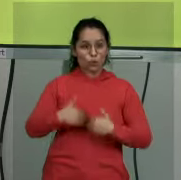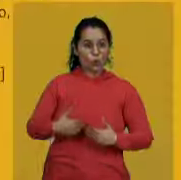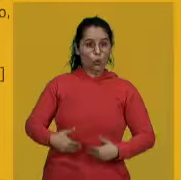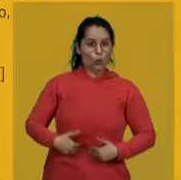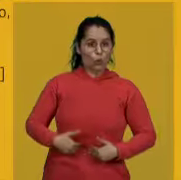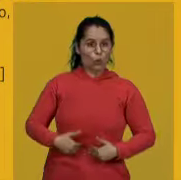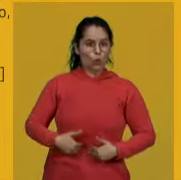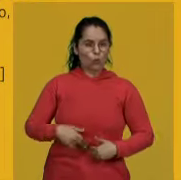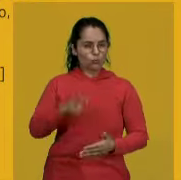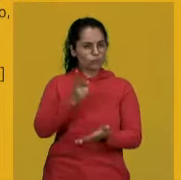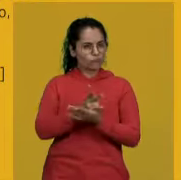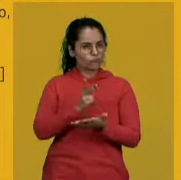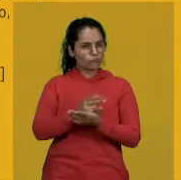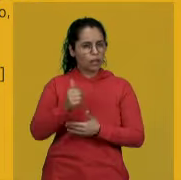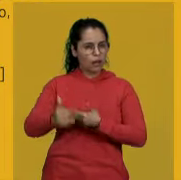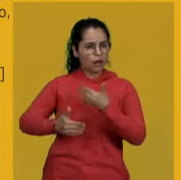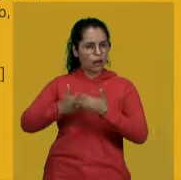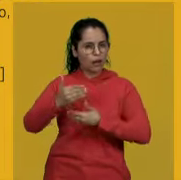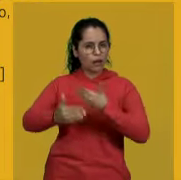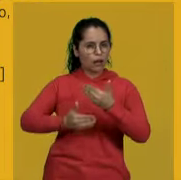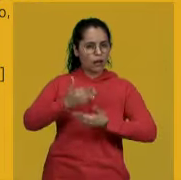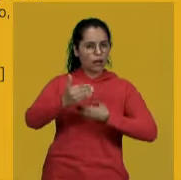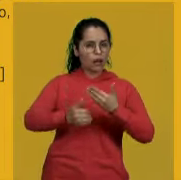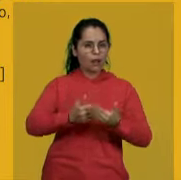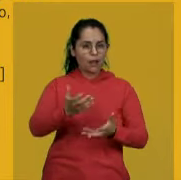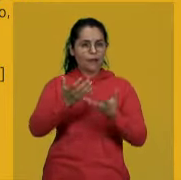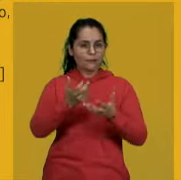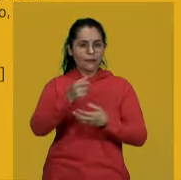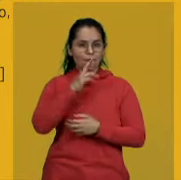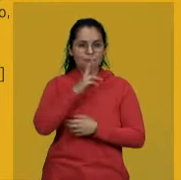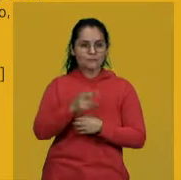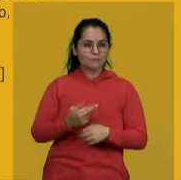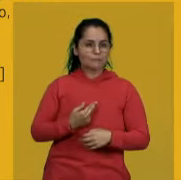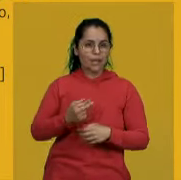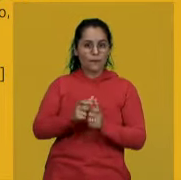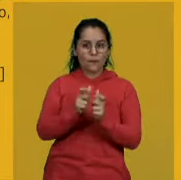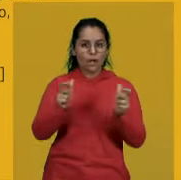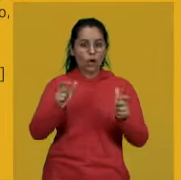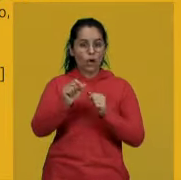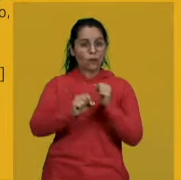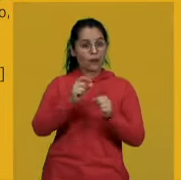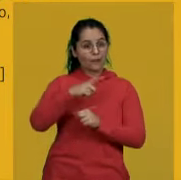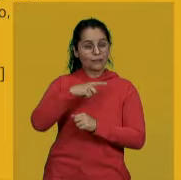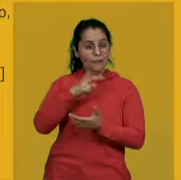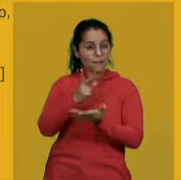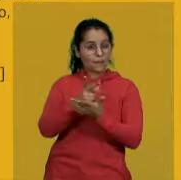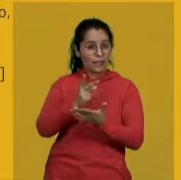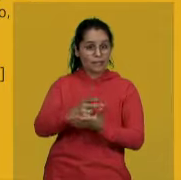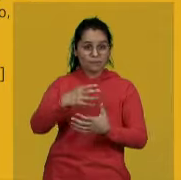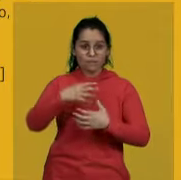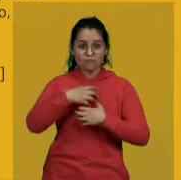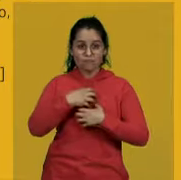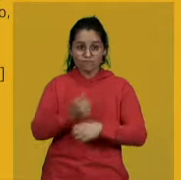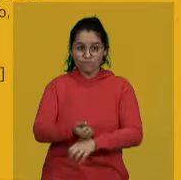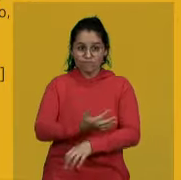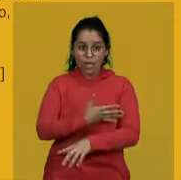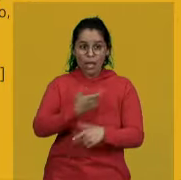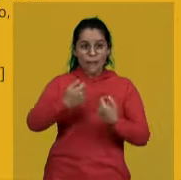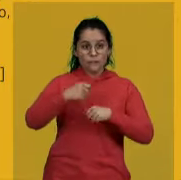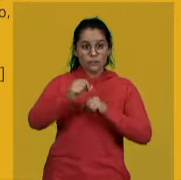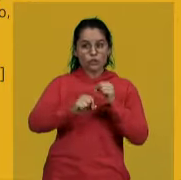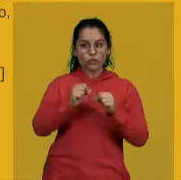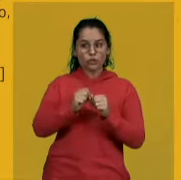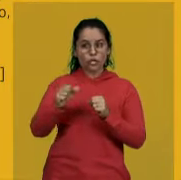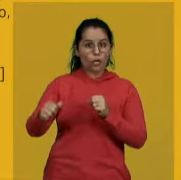torna-se progressivamente menos sujeito a seus efeitos. Para obter a mesma sensação, são necessárias